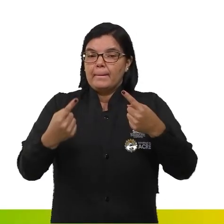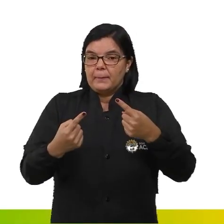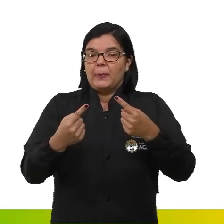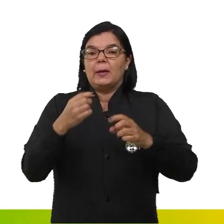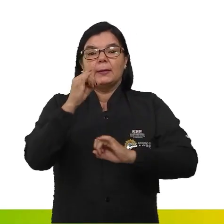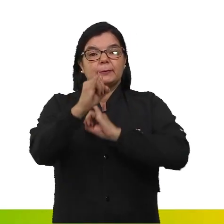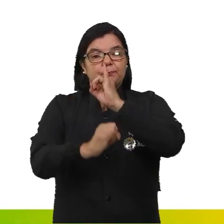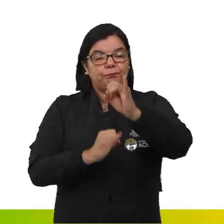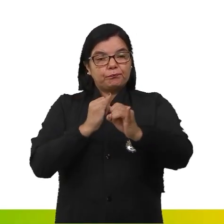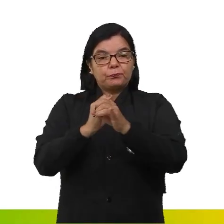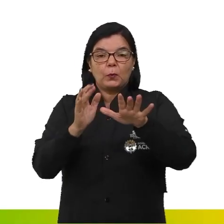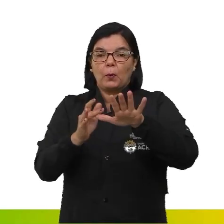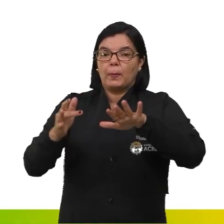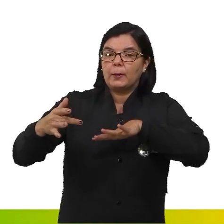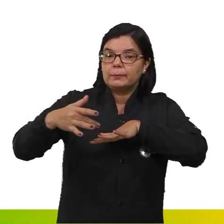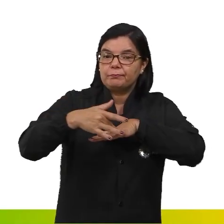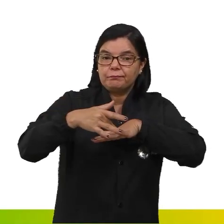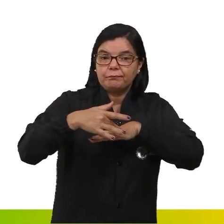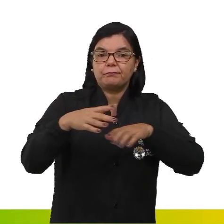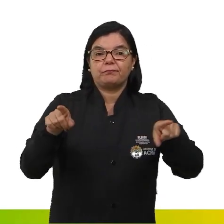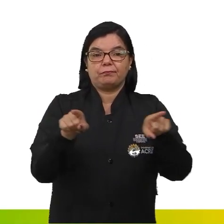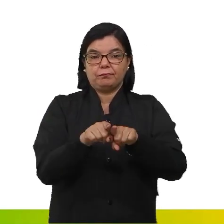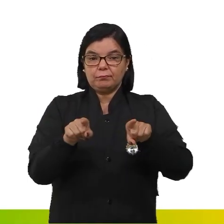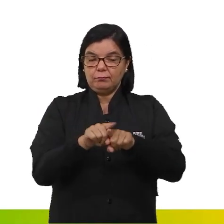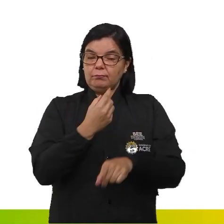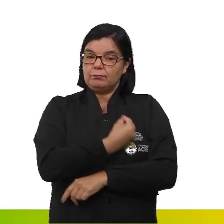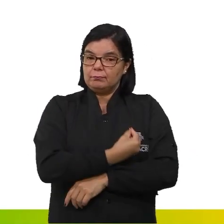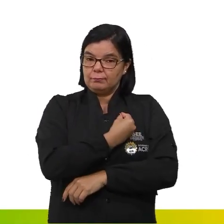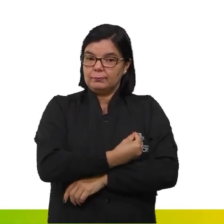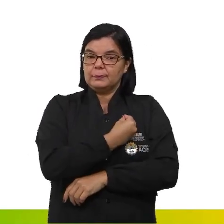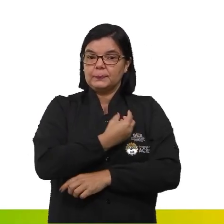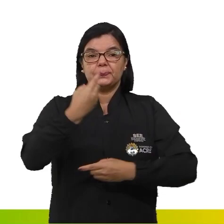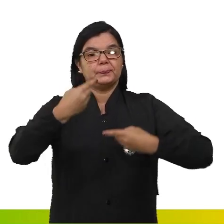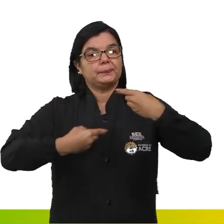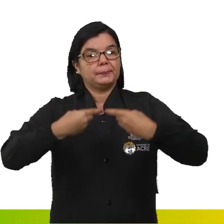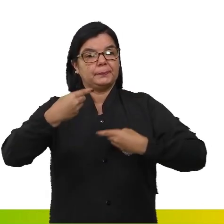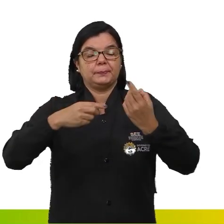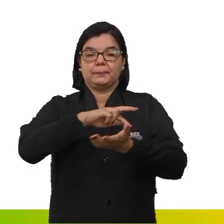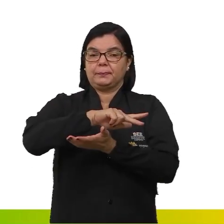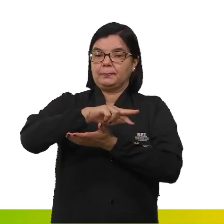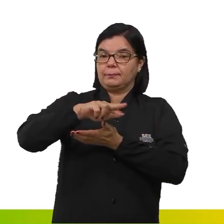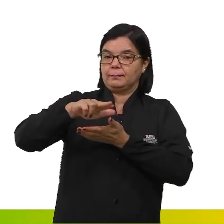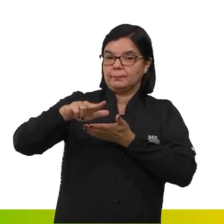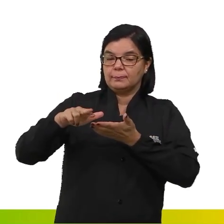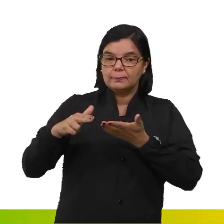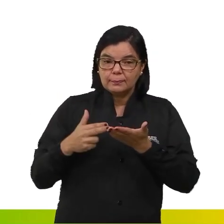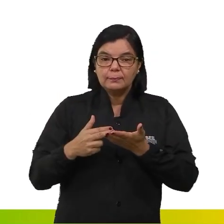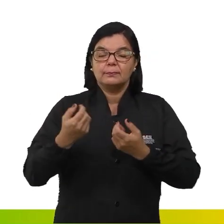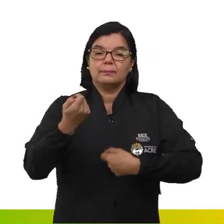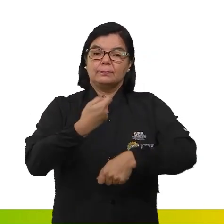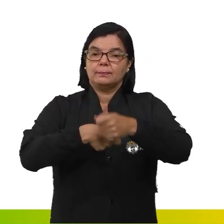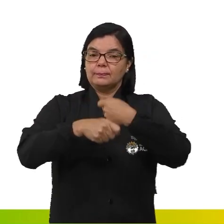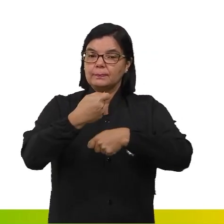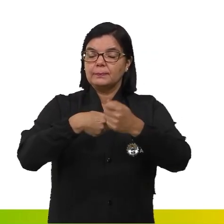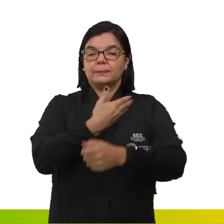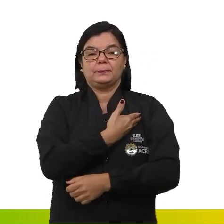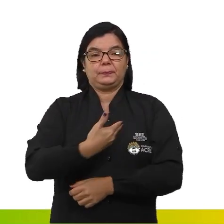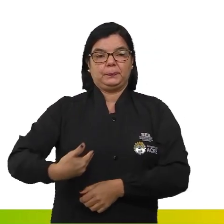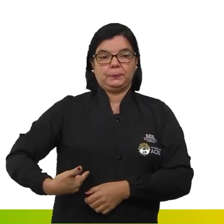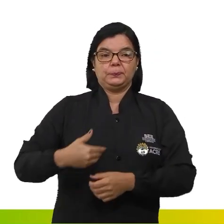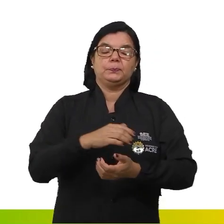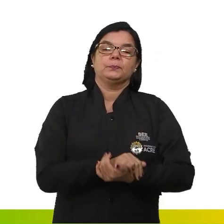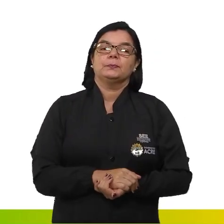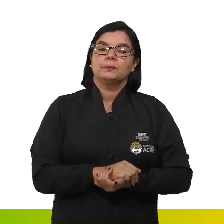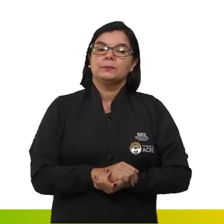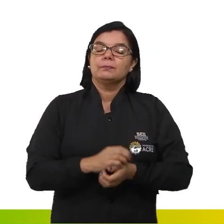é praticada no dia a dia e também se faz presente na política em diversos níveis da administração pública.